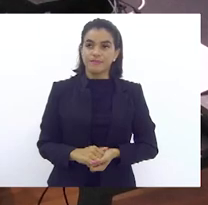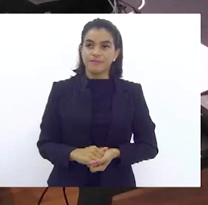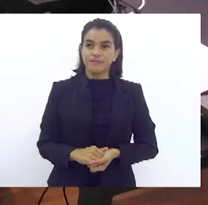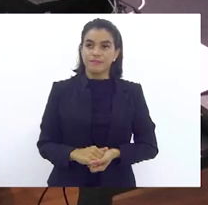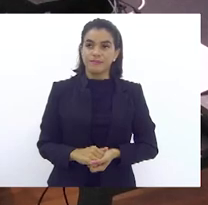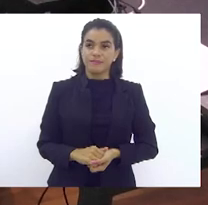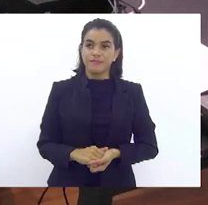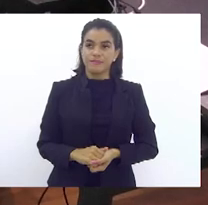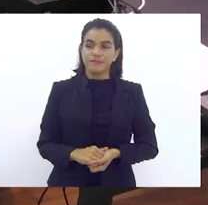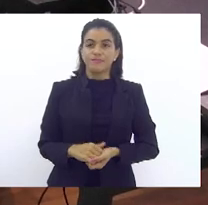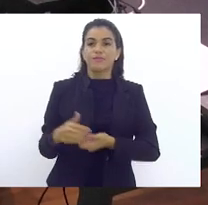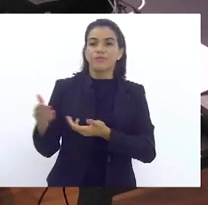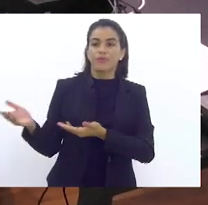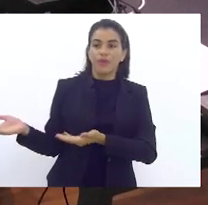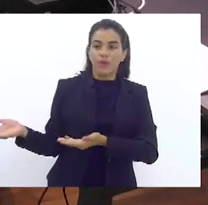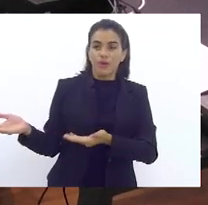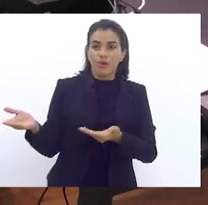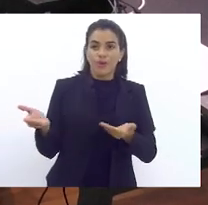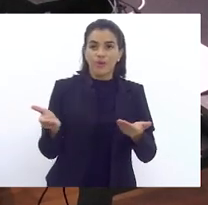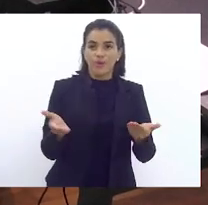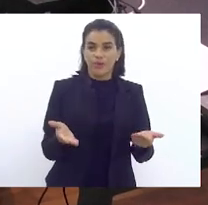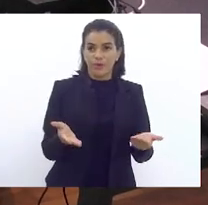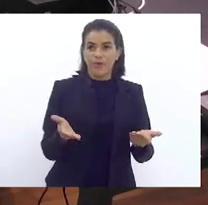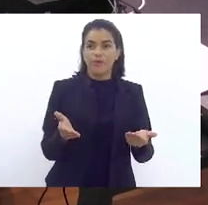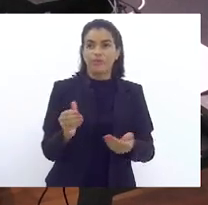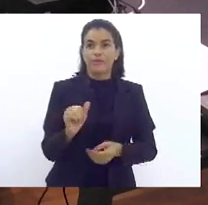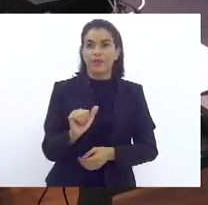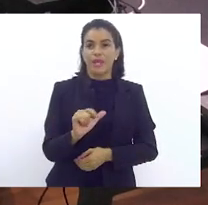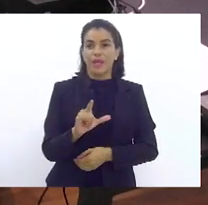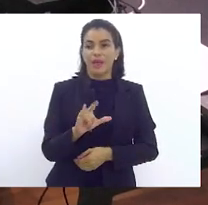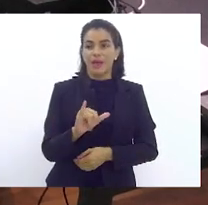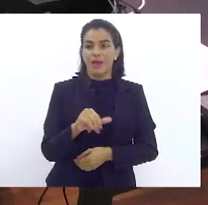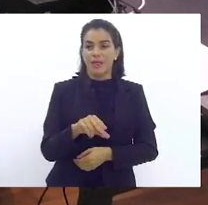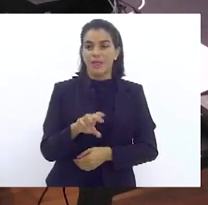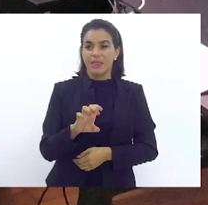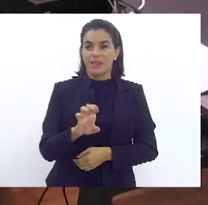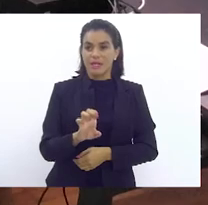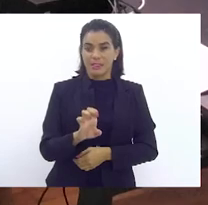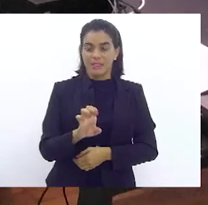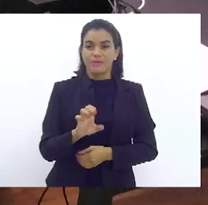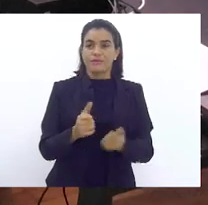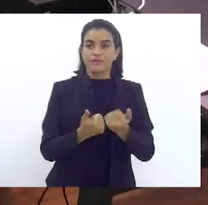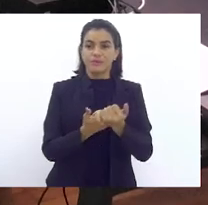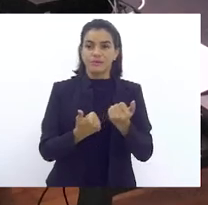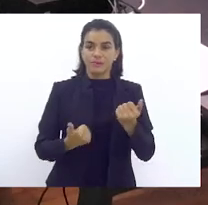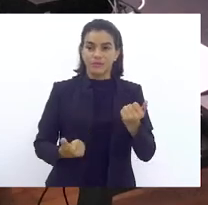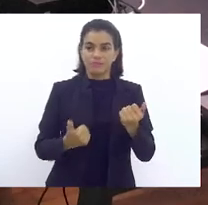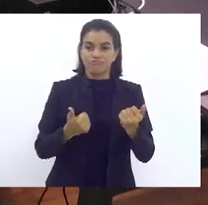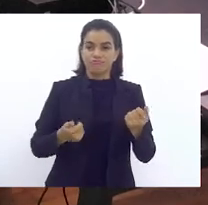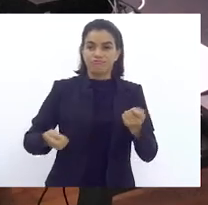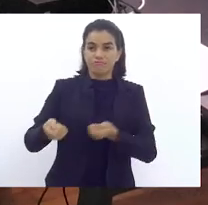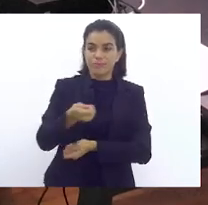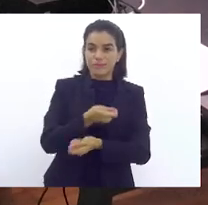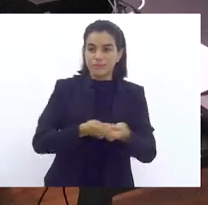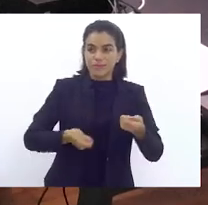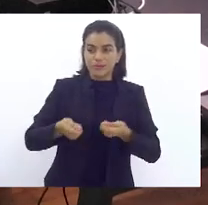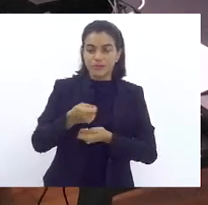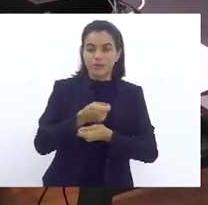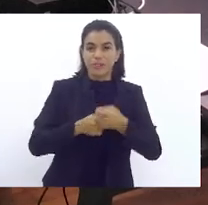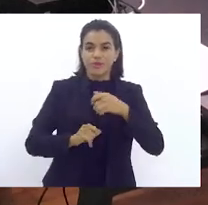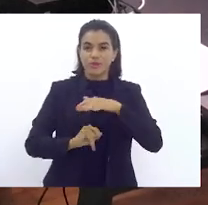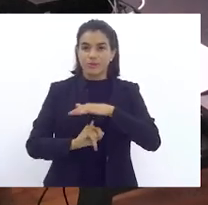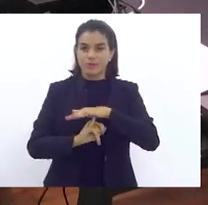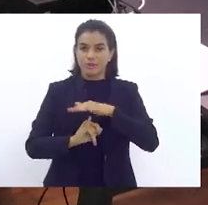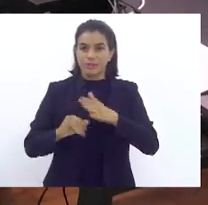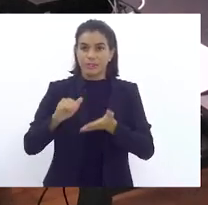importante convido também a senhora Aline inglês da superintendente de articulação institucional